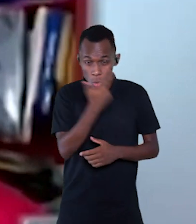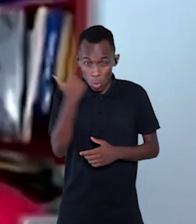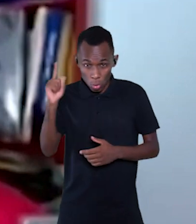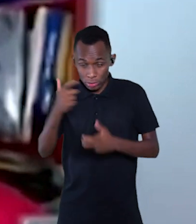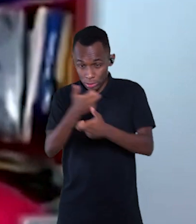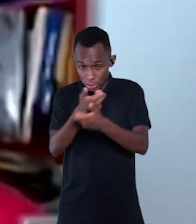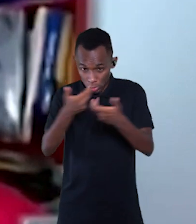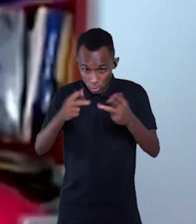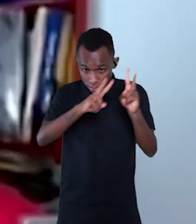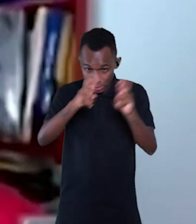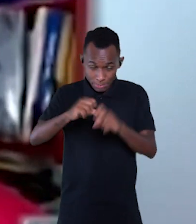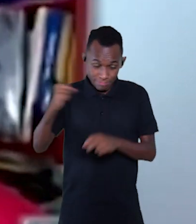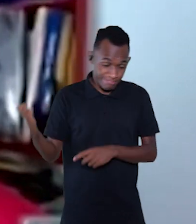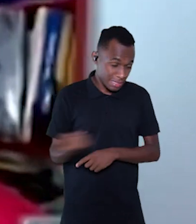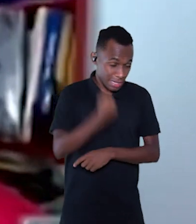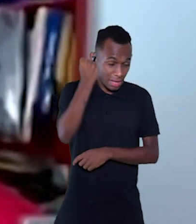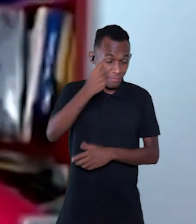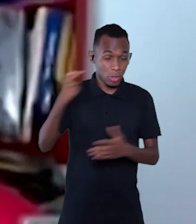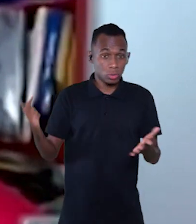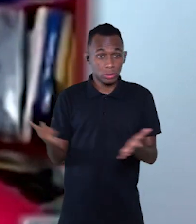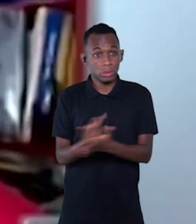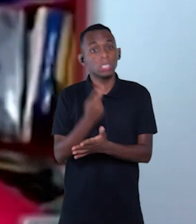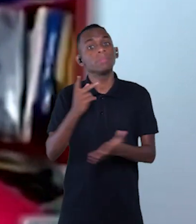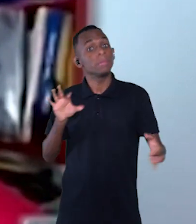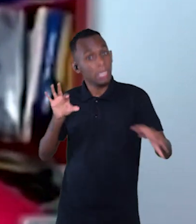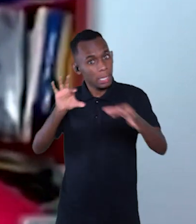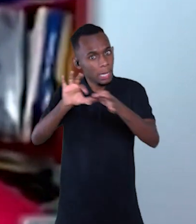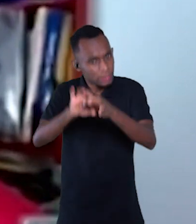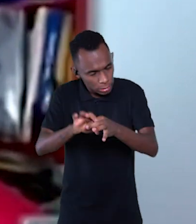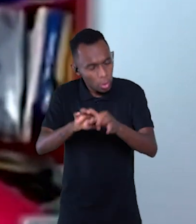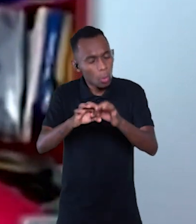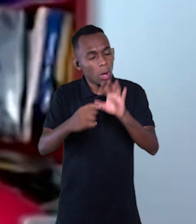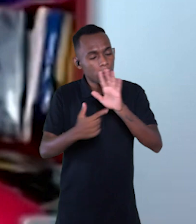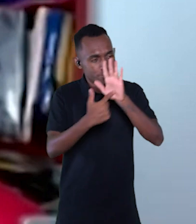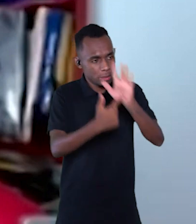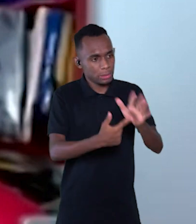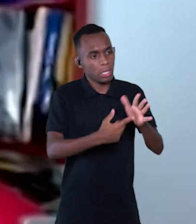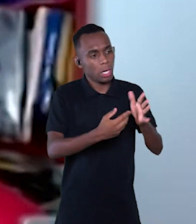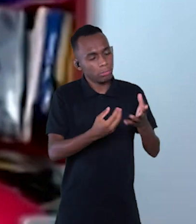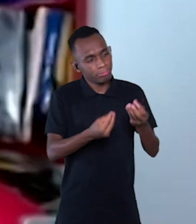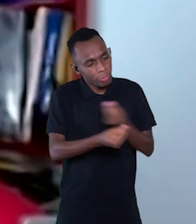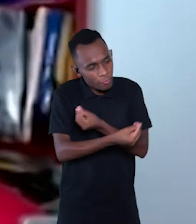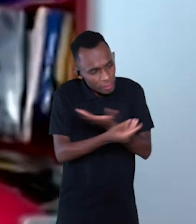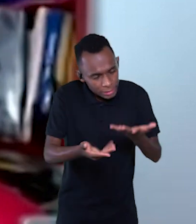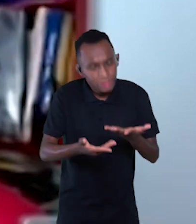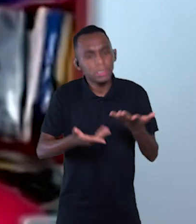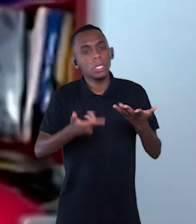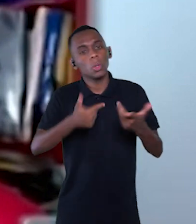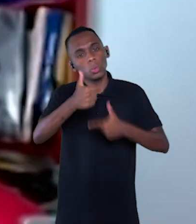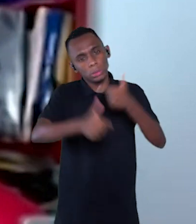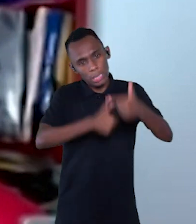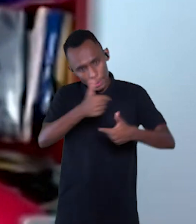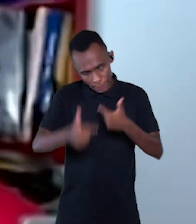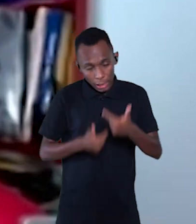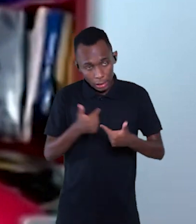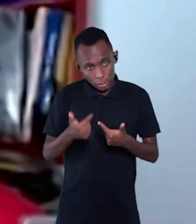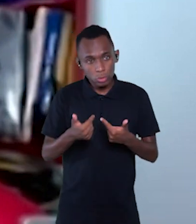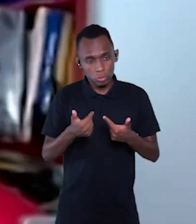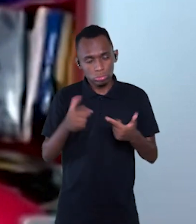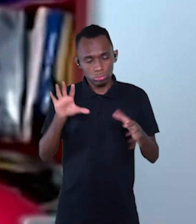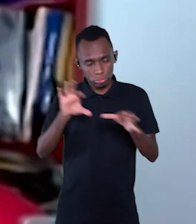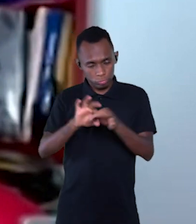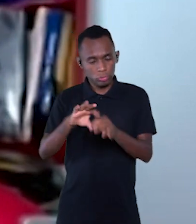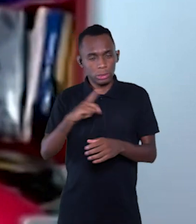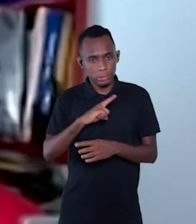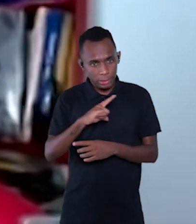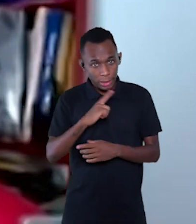vem acontecendo, e eu acho que conversa também com a qualidade do serviço que a gente presta, por isso que eu acho que a resposta cabe